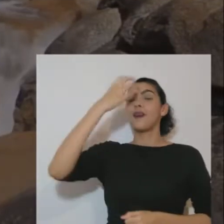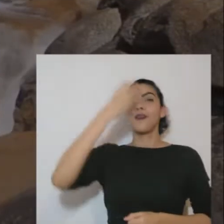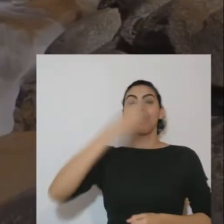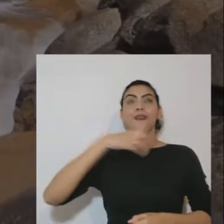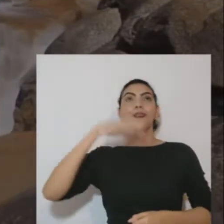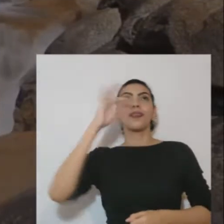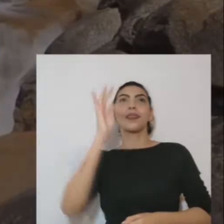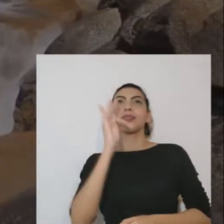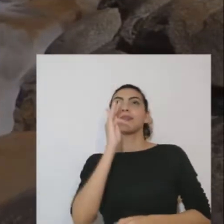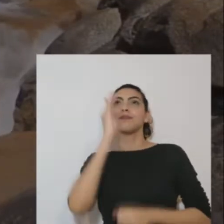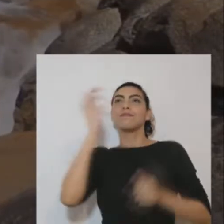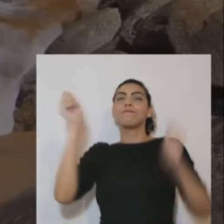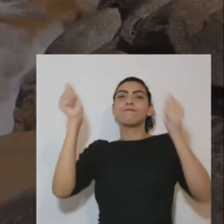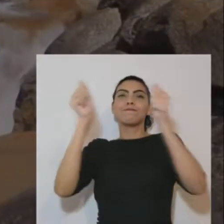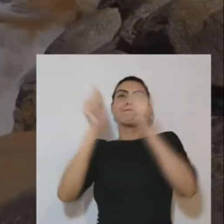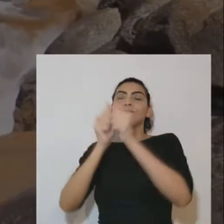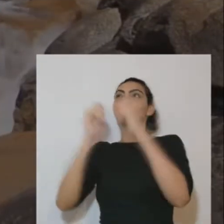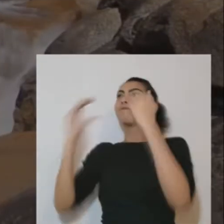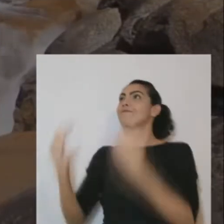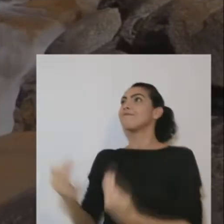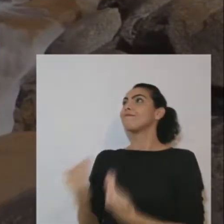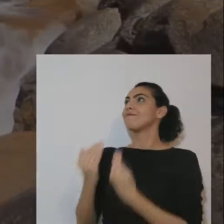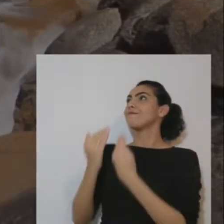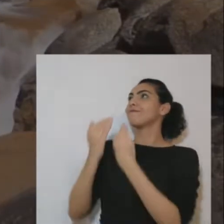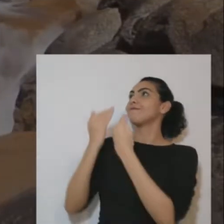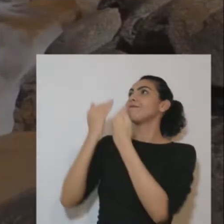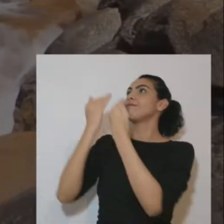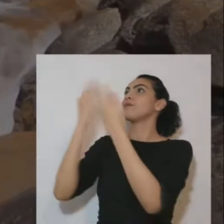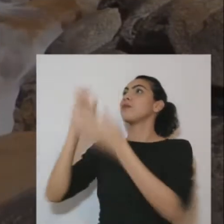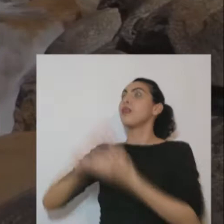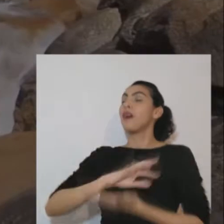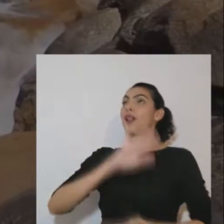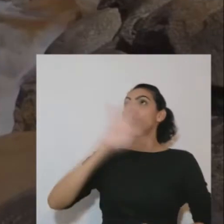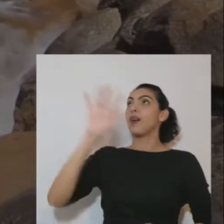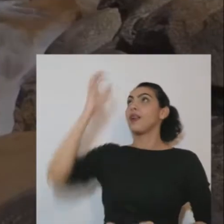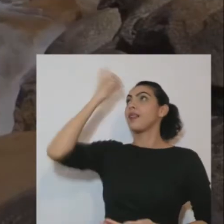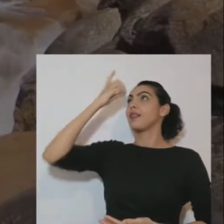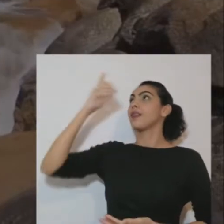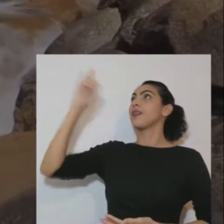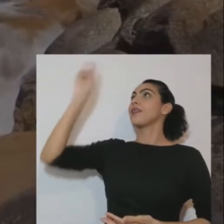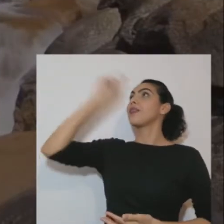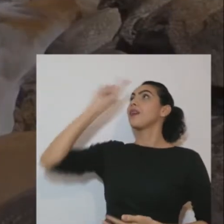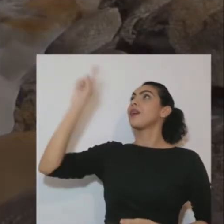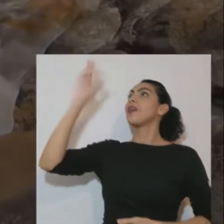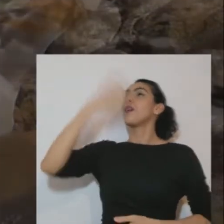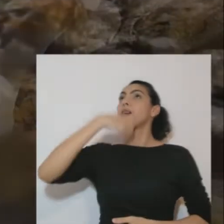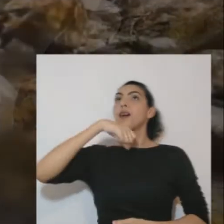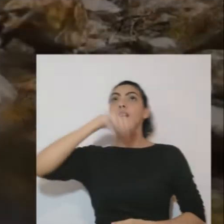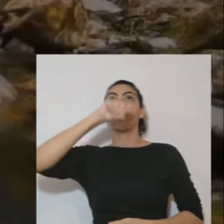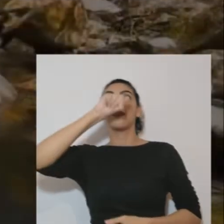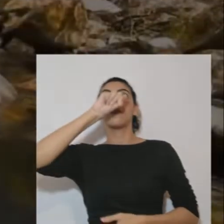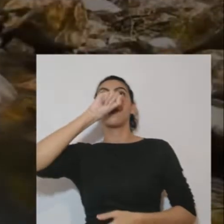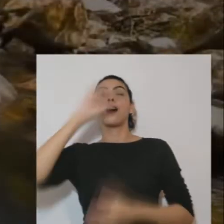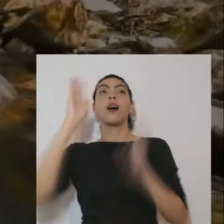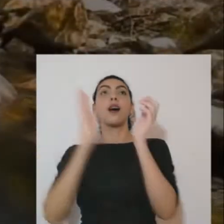Frutos e flores juntos dai, a glória a Deus, Senhor e